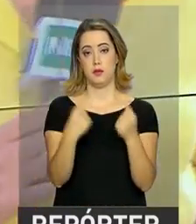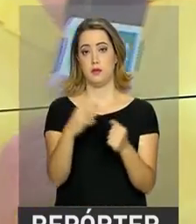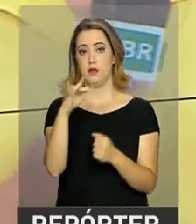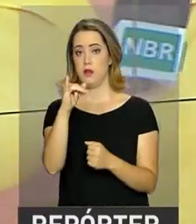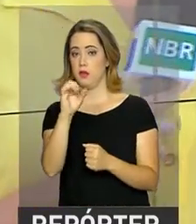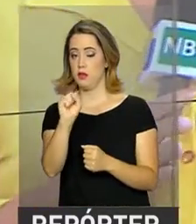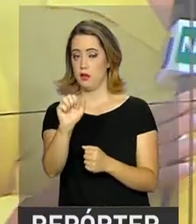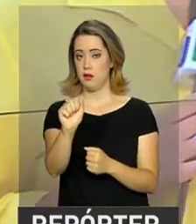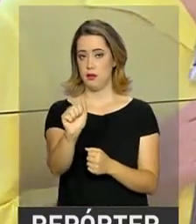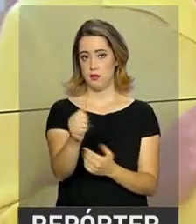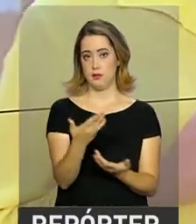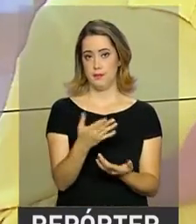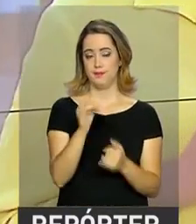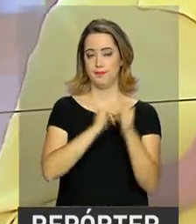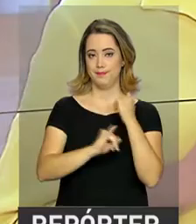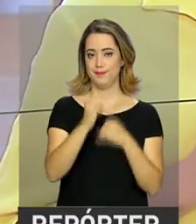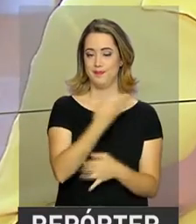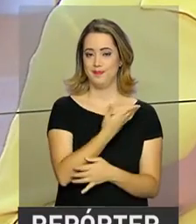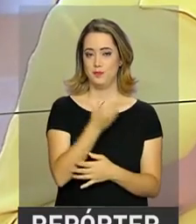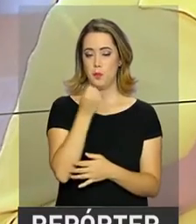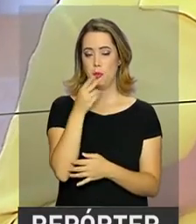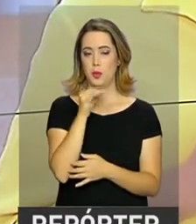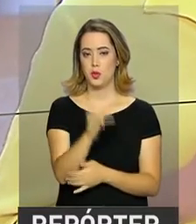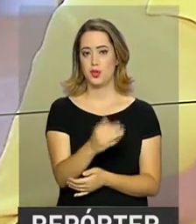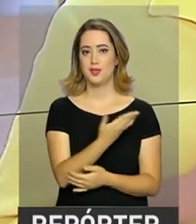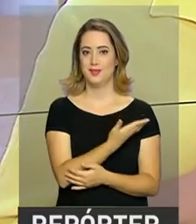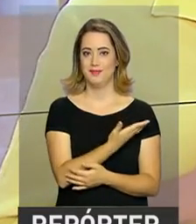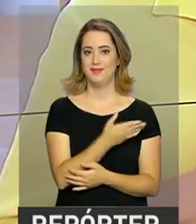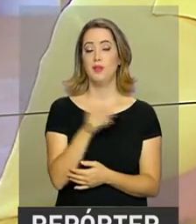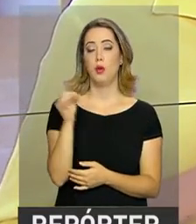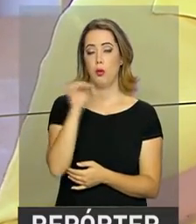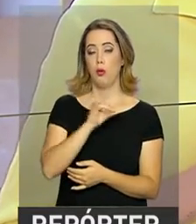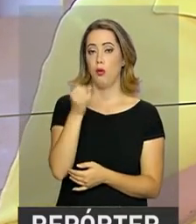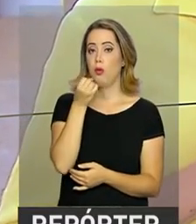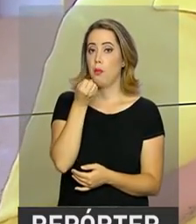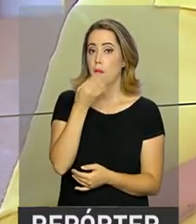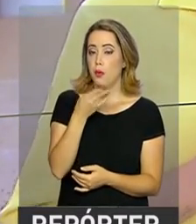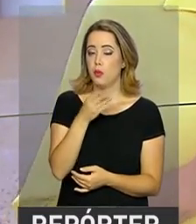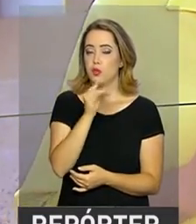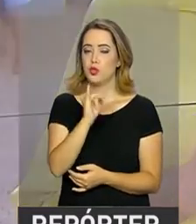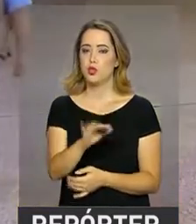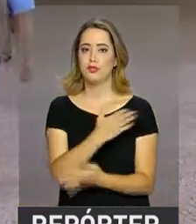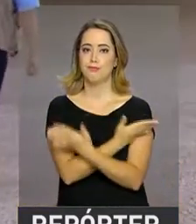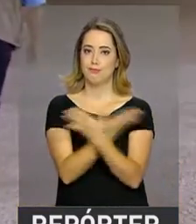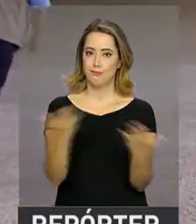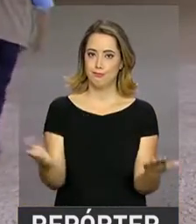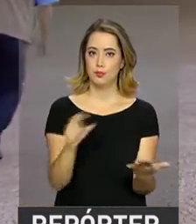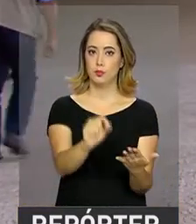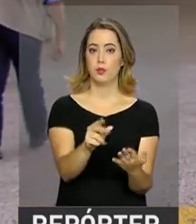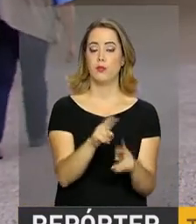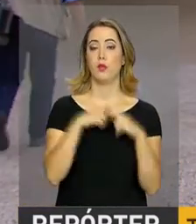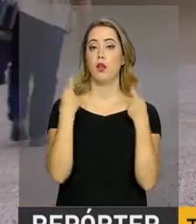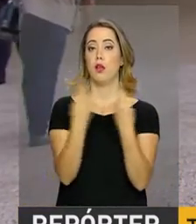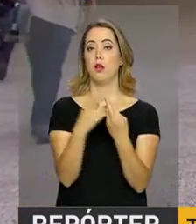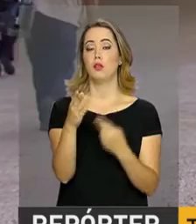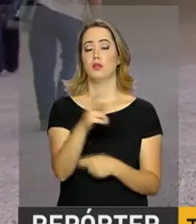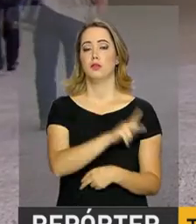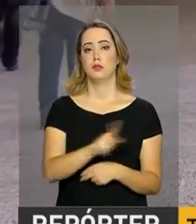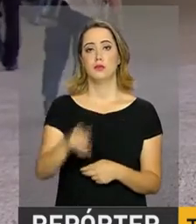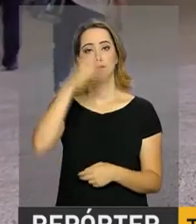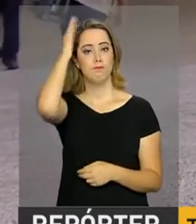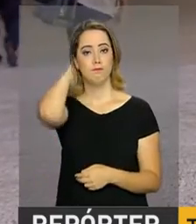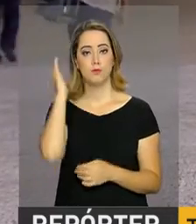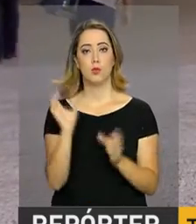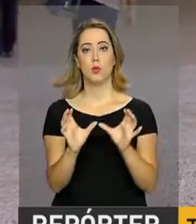thaísa dias bom-dia thaíssa onde é nada bom dia a todos essa reunião do presidente michel temer com o núcleo de infraestrutura